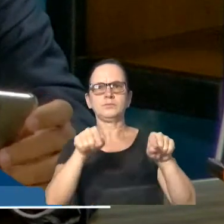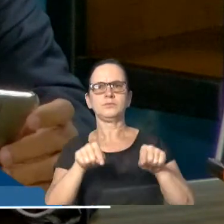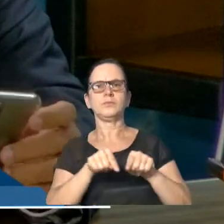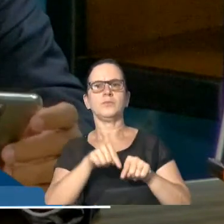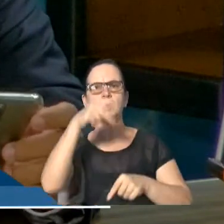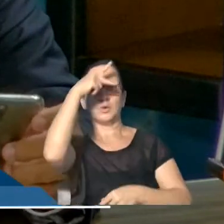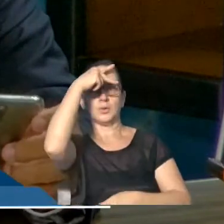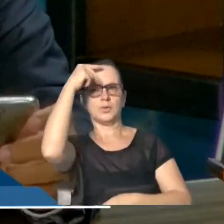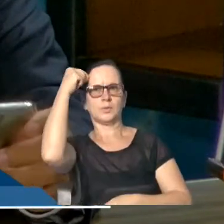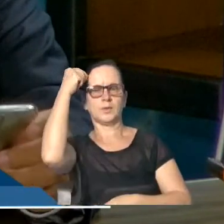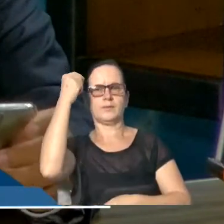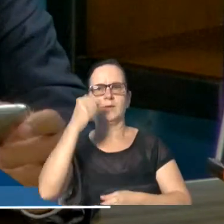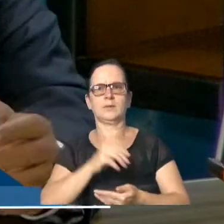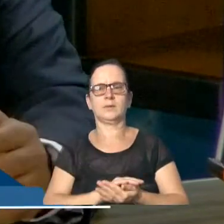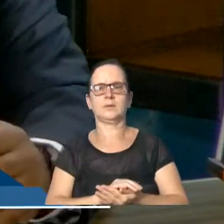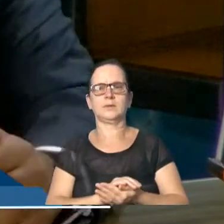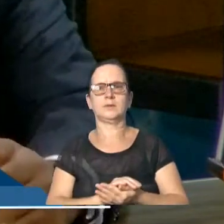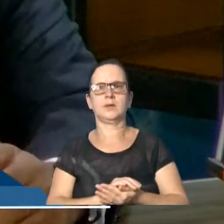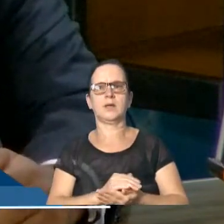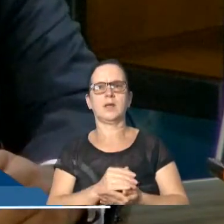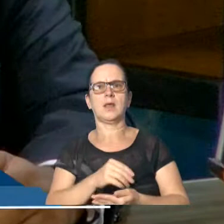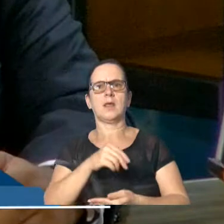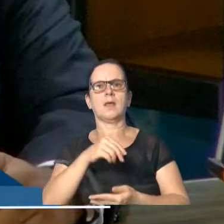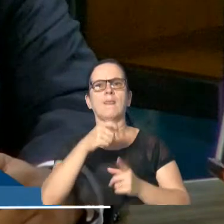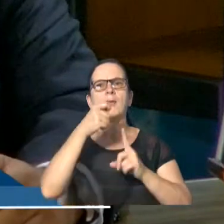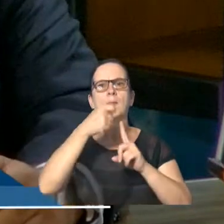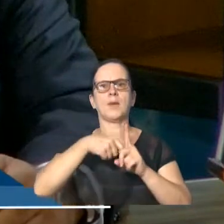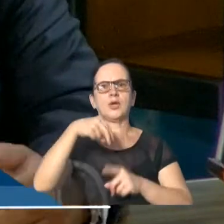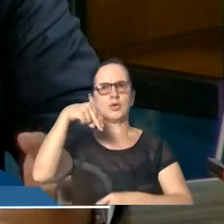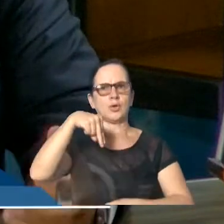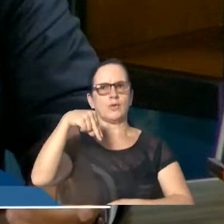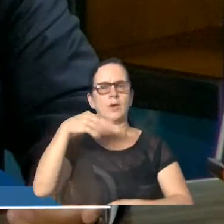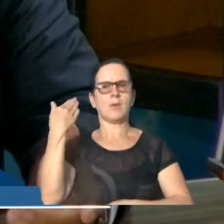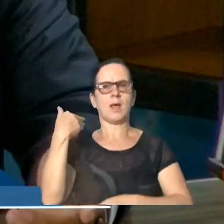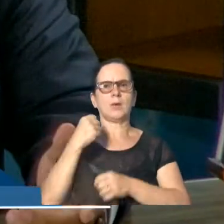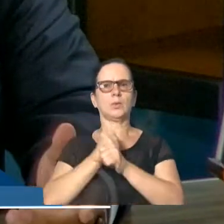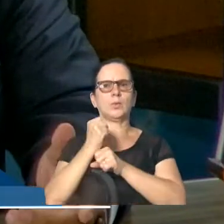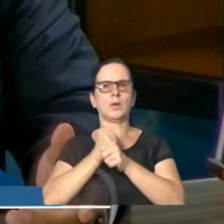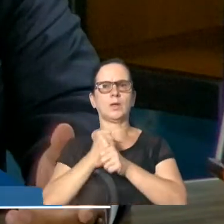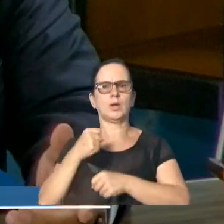senhor prefeito em novembro de 2021. Está aqui, ó.